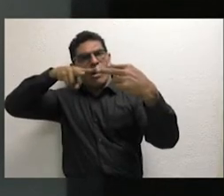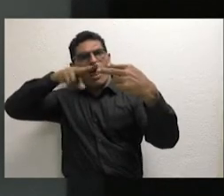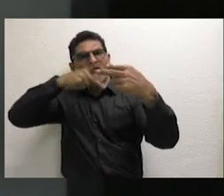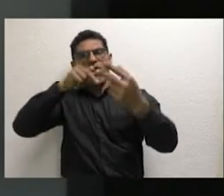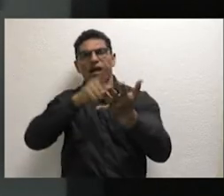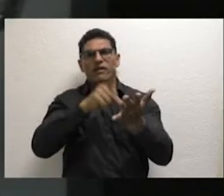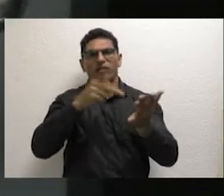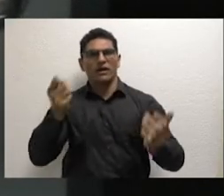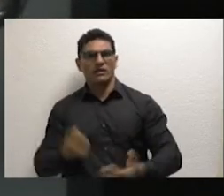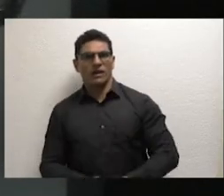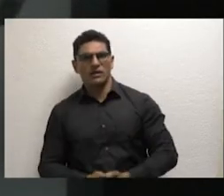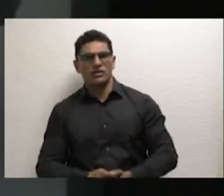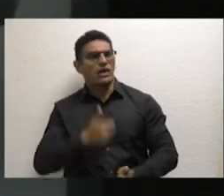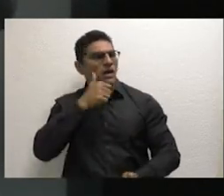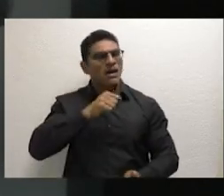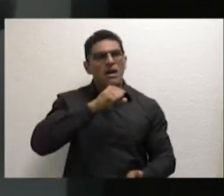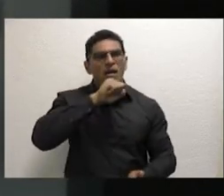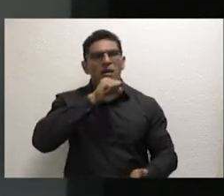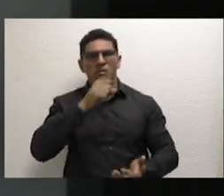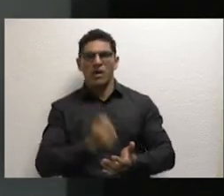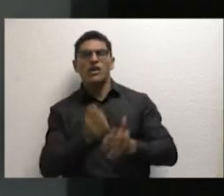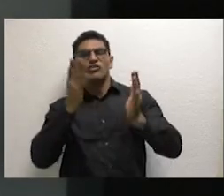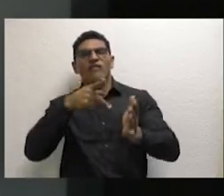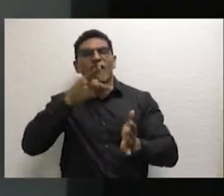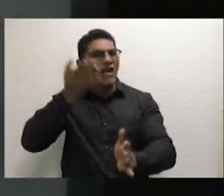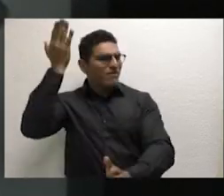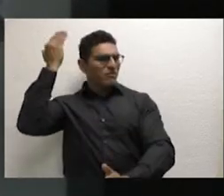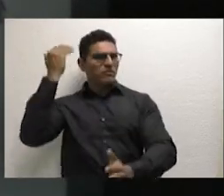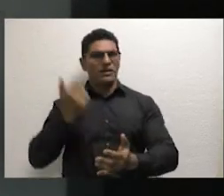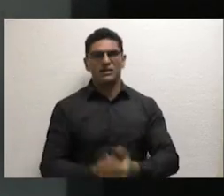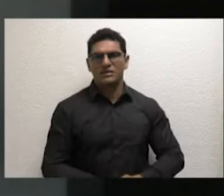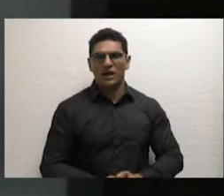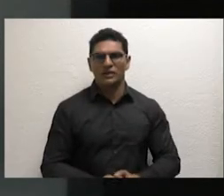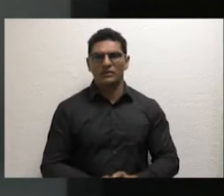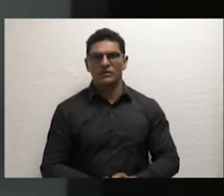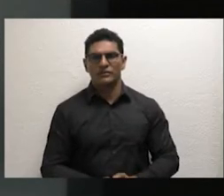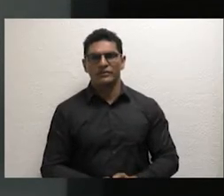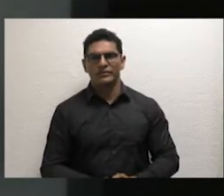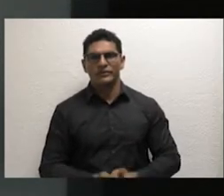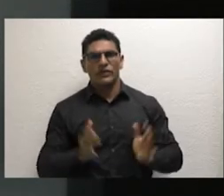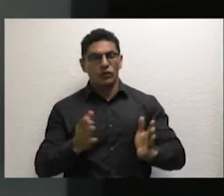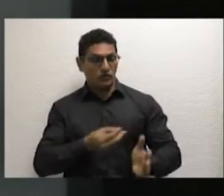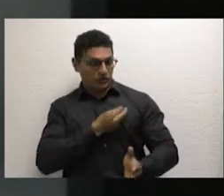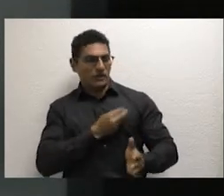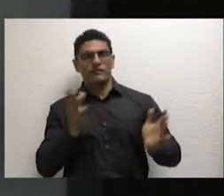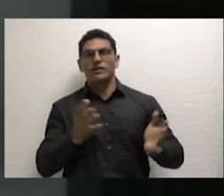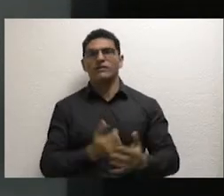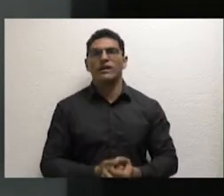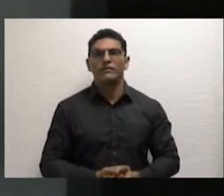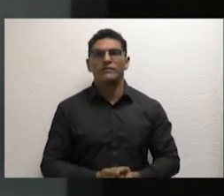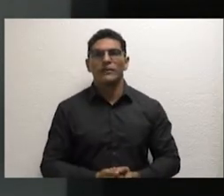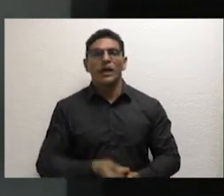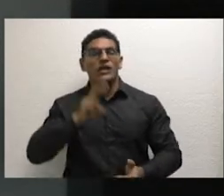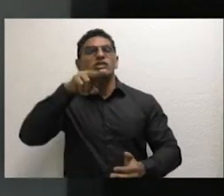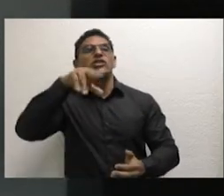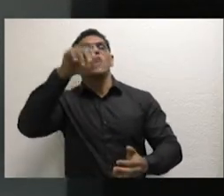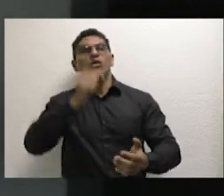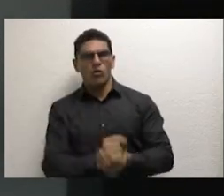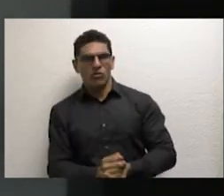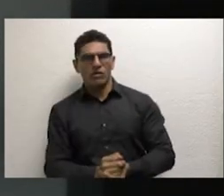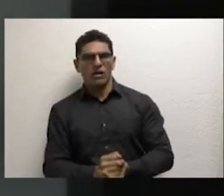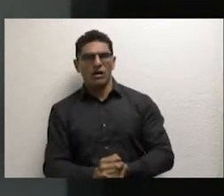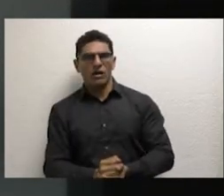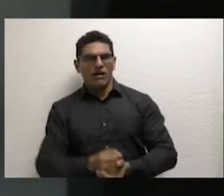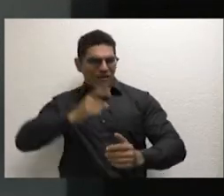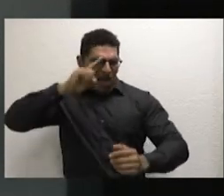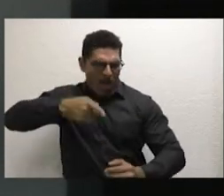minha mãe já dizia e diz que graças a Deus ela está viva você nunca vai ser punido por